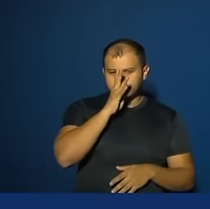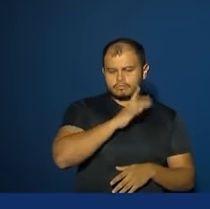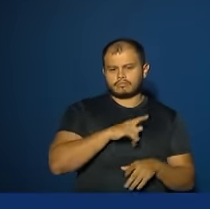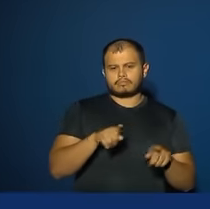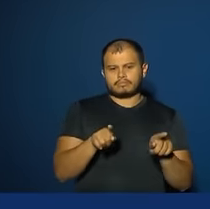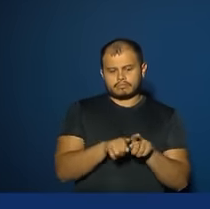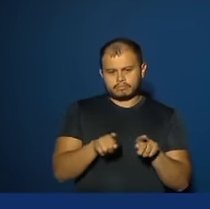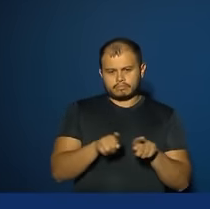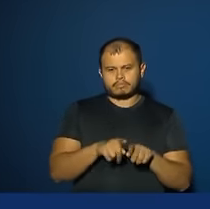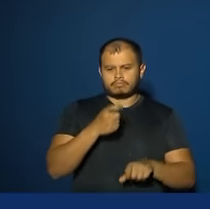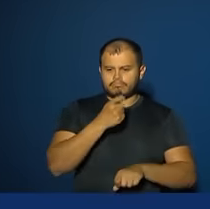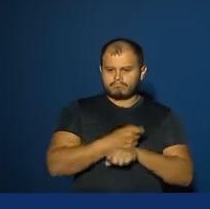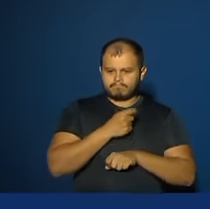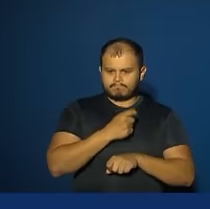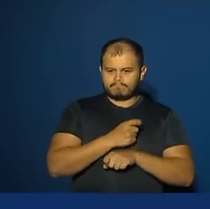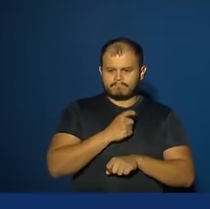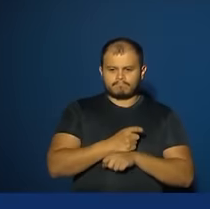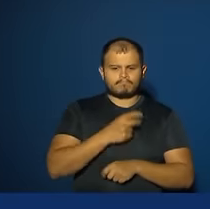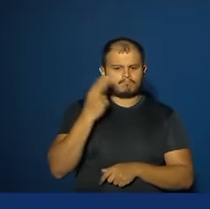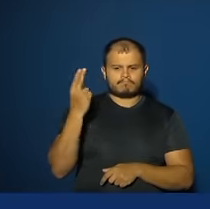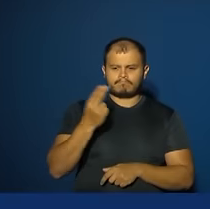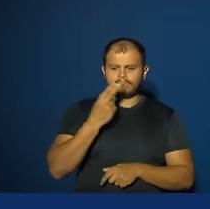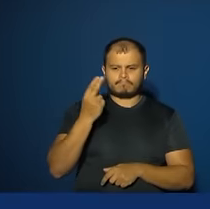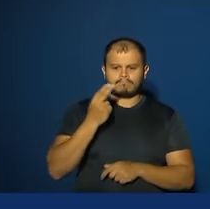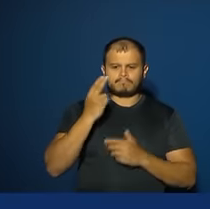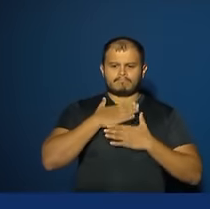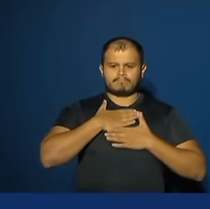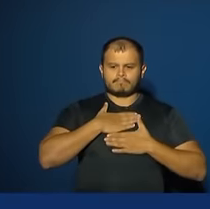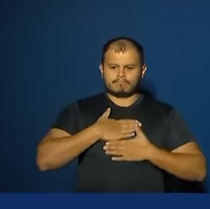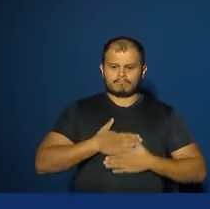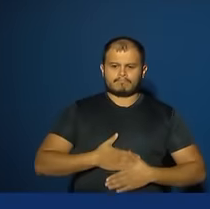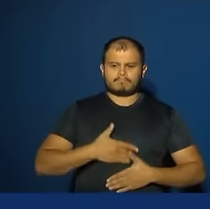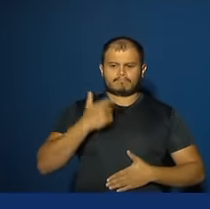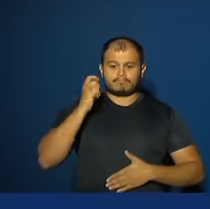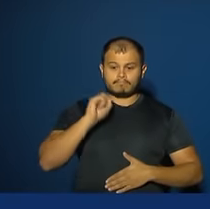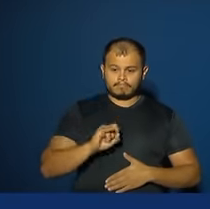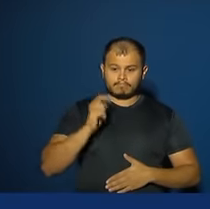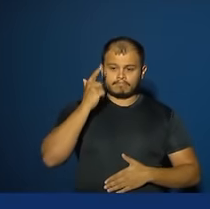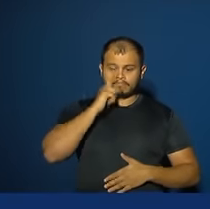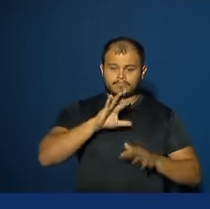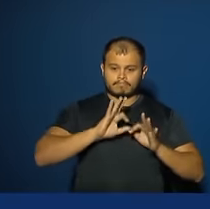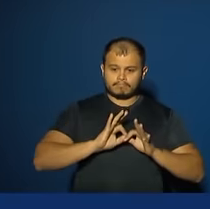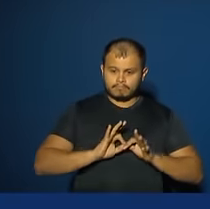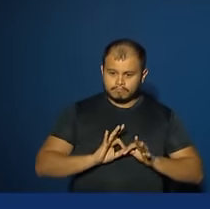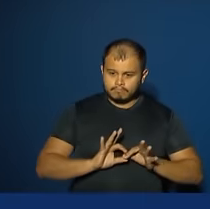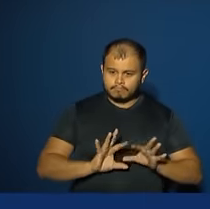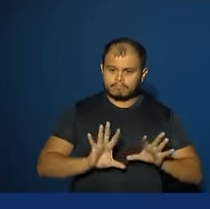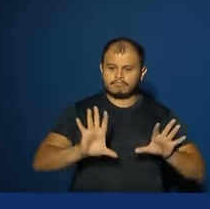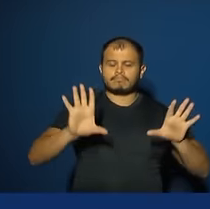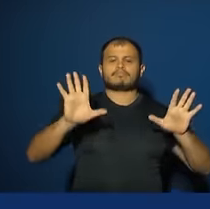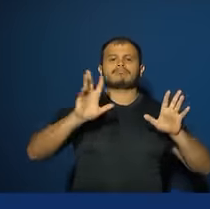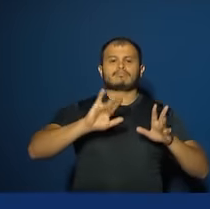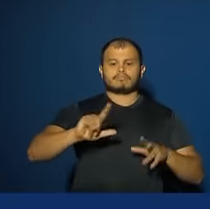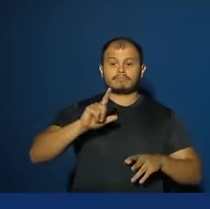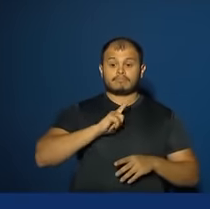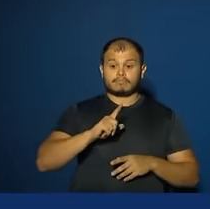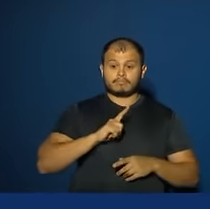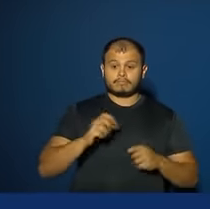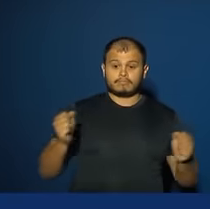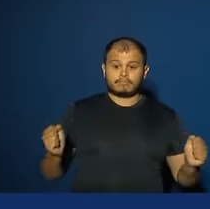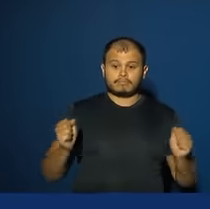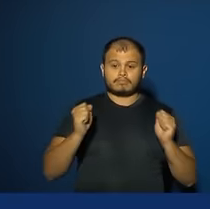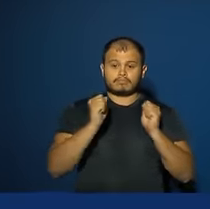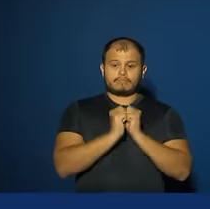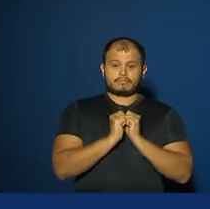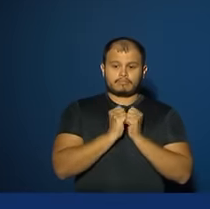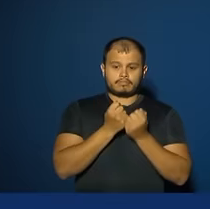uma teimosia, que não dá conforto de que se você começa a afrouxar, vamos dizer assim, o conjunto da